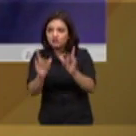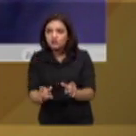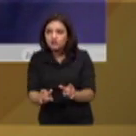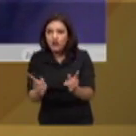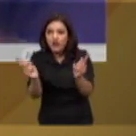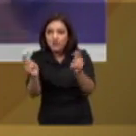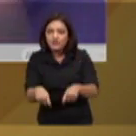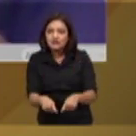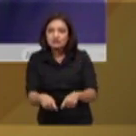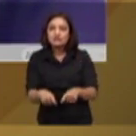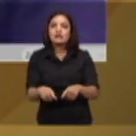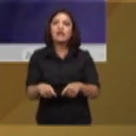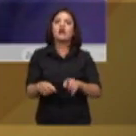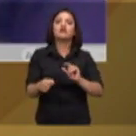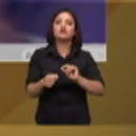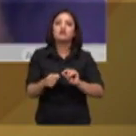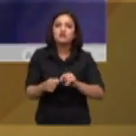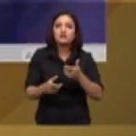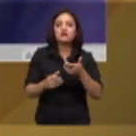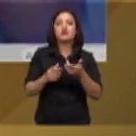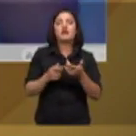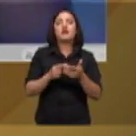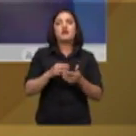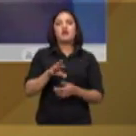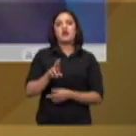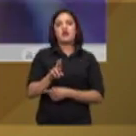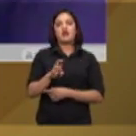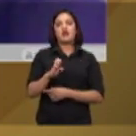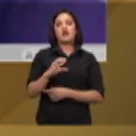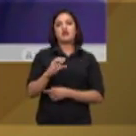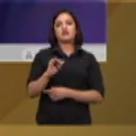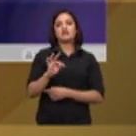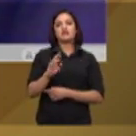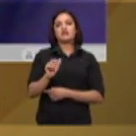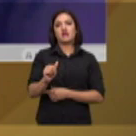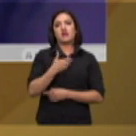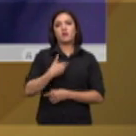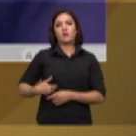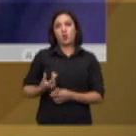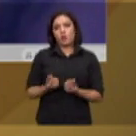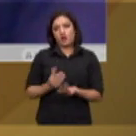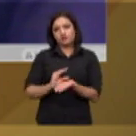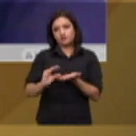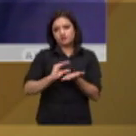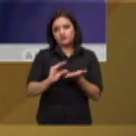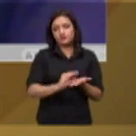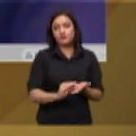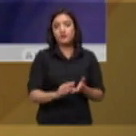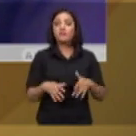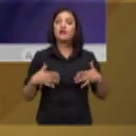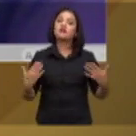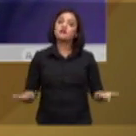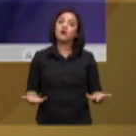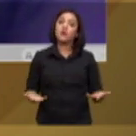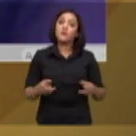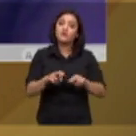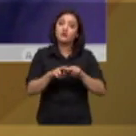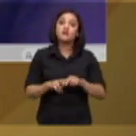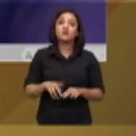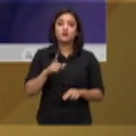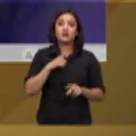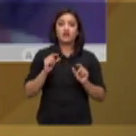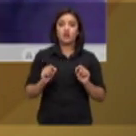dessa capacidade de geração de receita pública a partir de concursos de prognósticos envolveu,